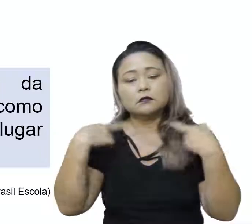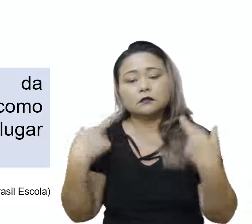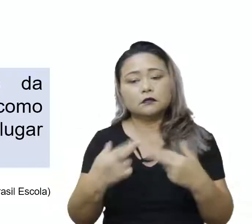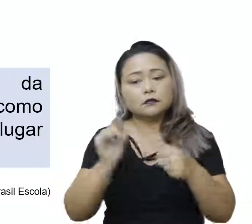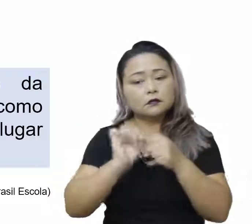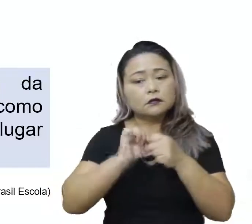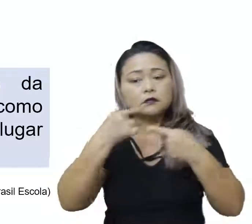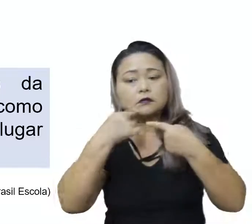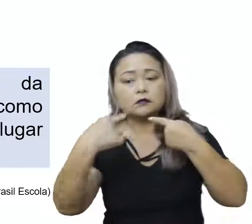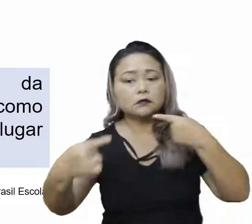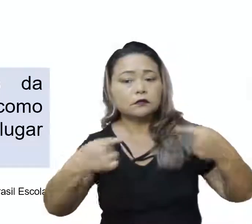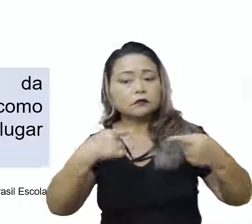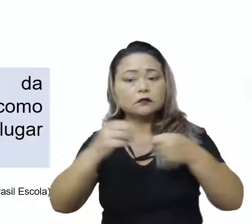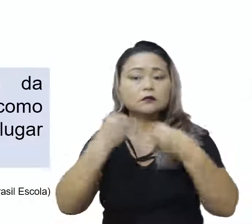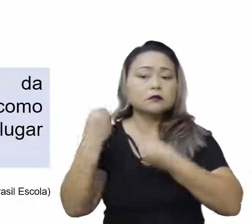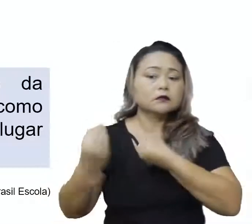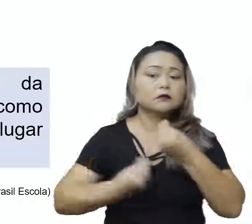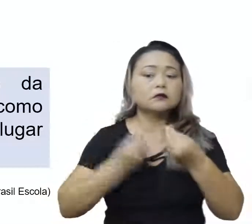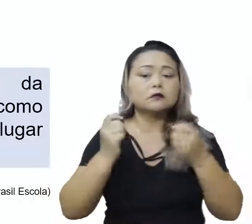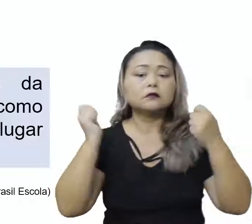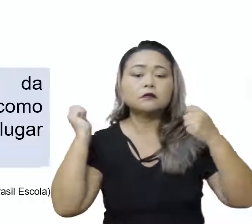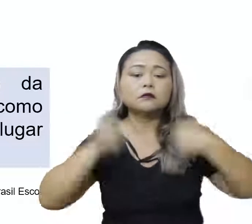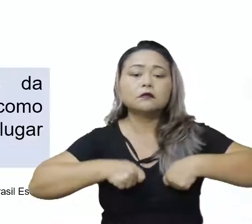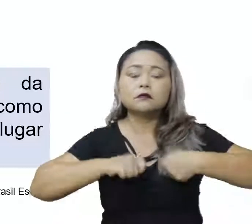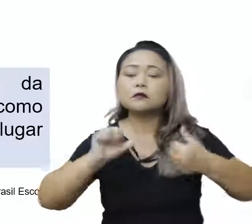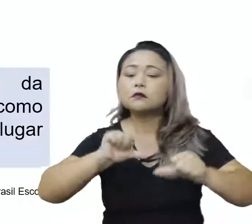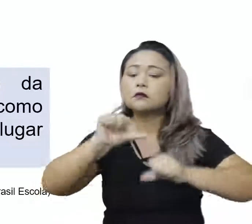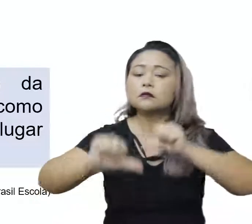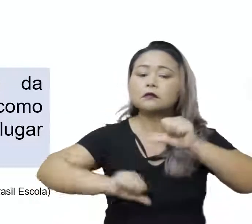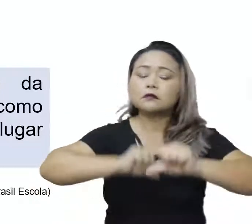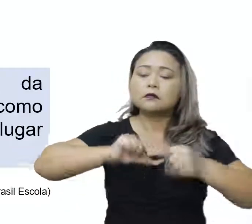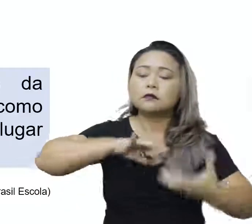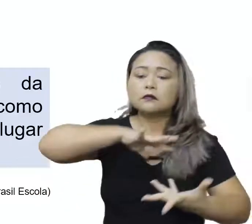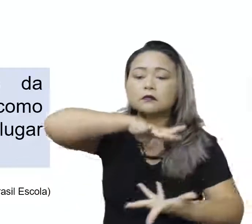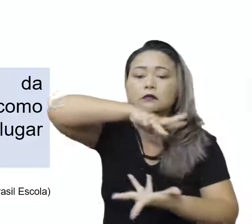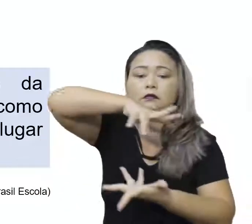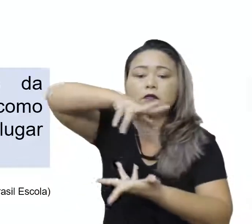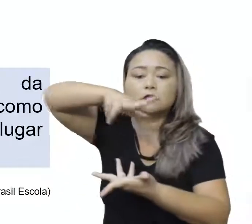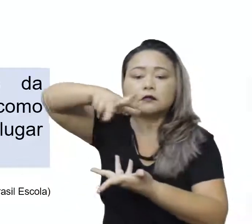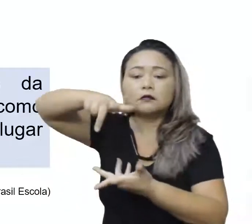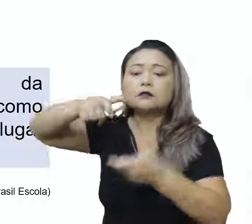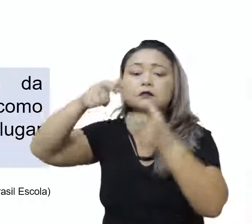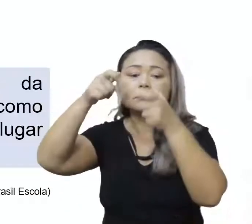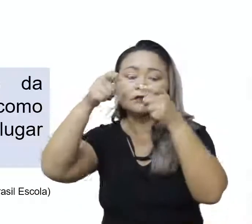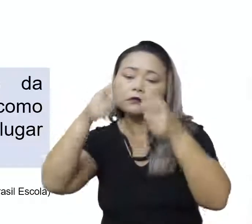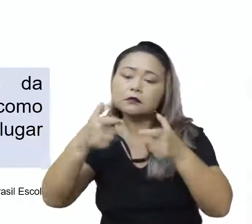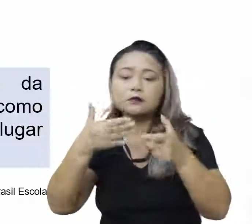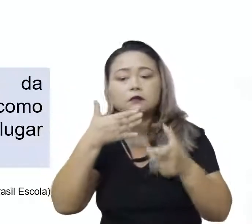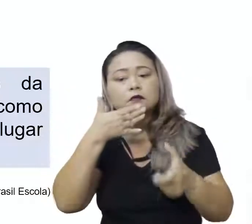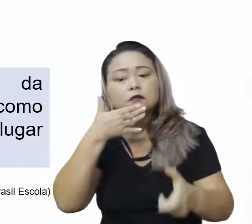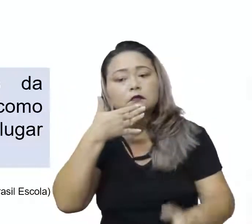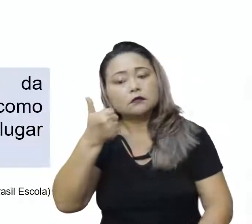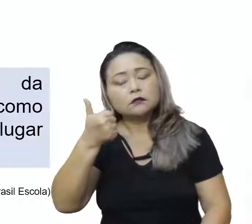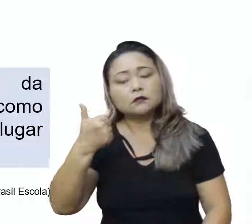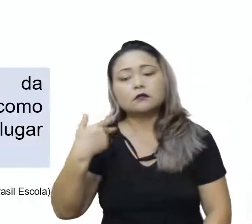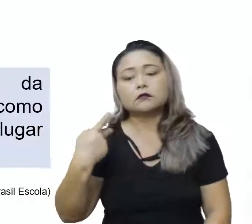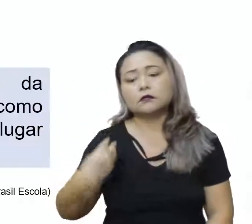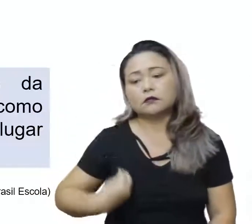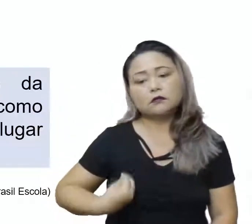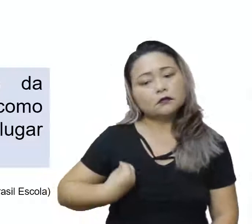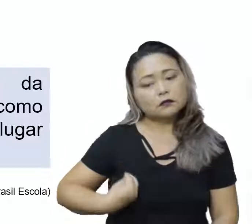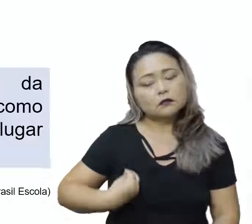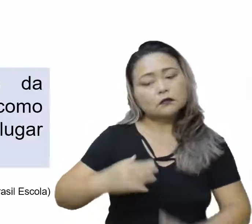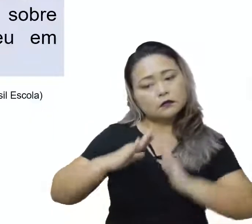discutir como poderíamos transformar o planeta em um lugar melhor